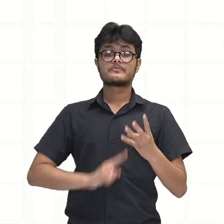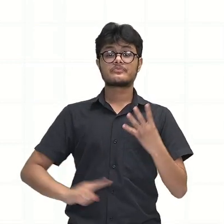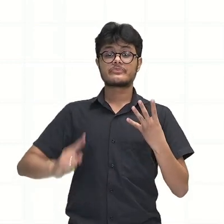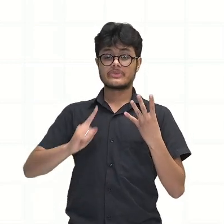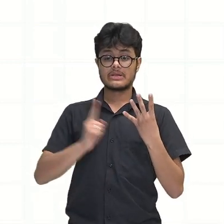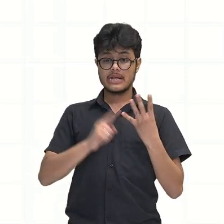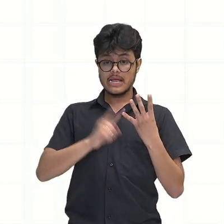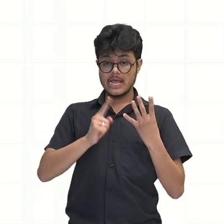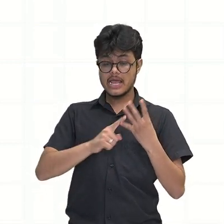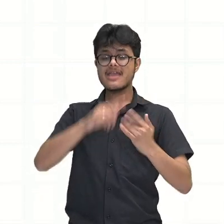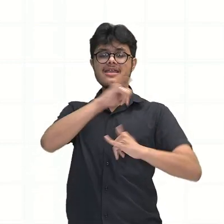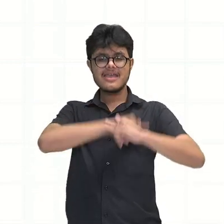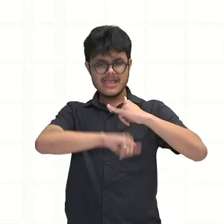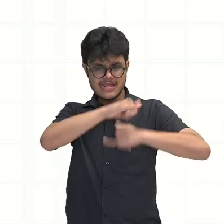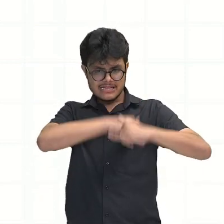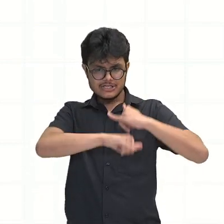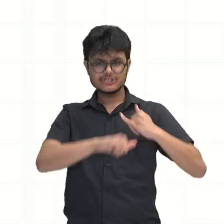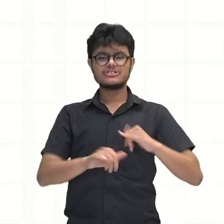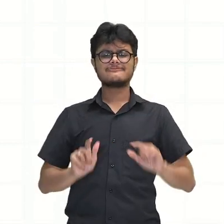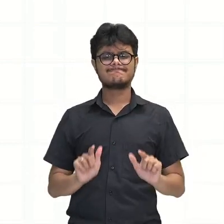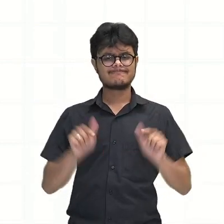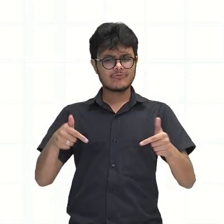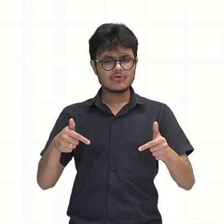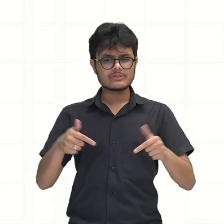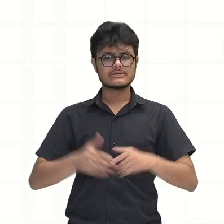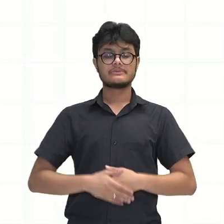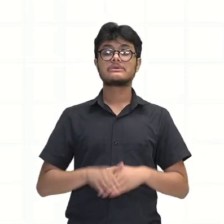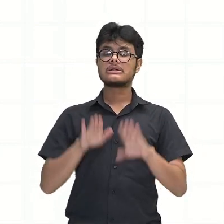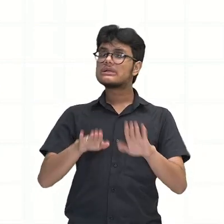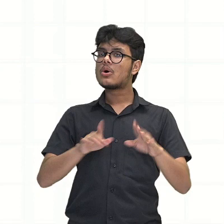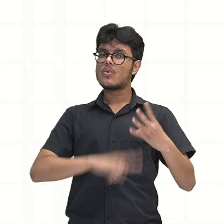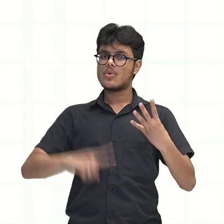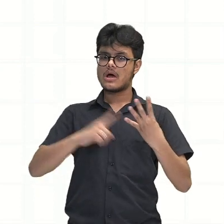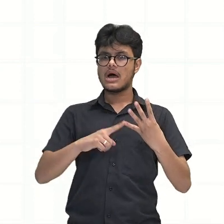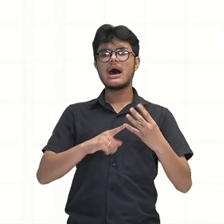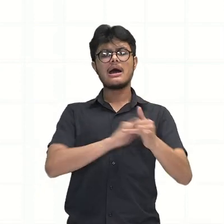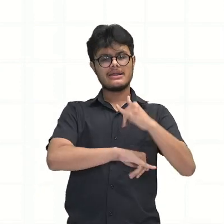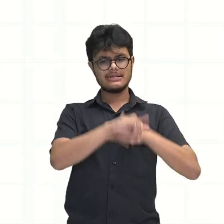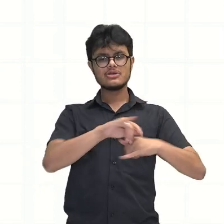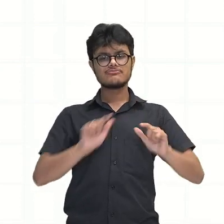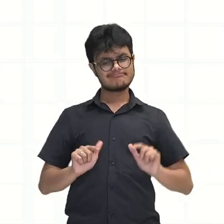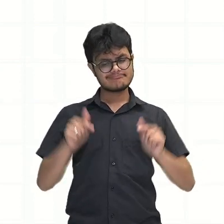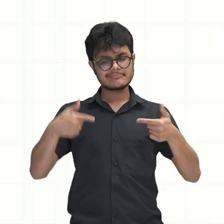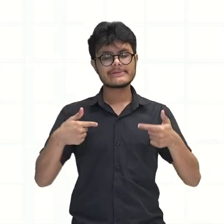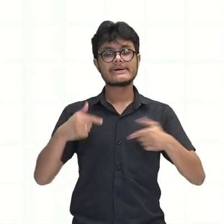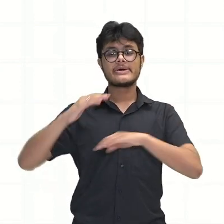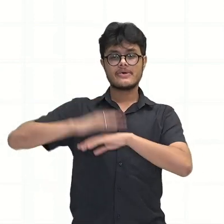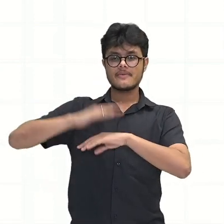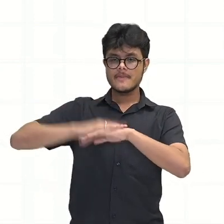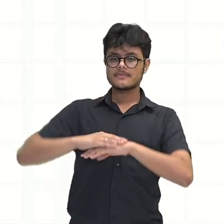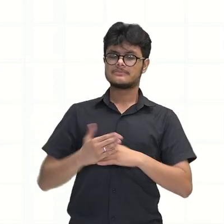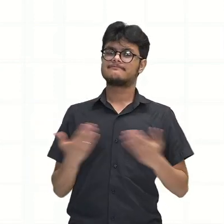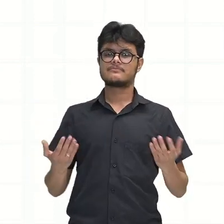a energia. E a energia, que é algo